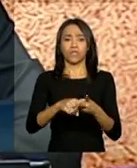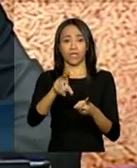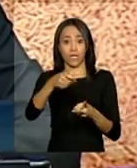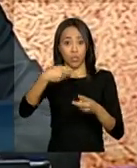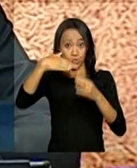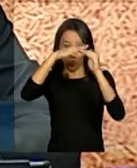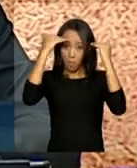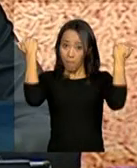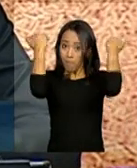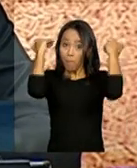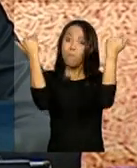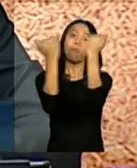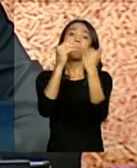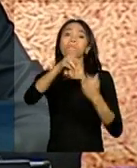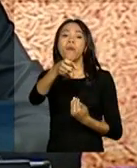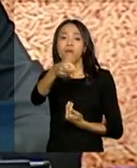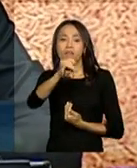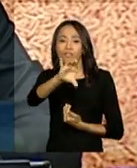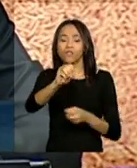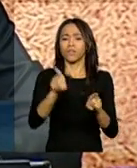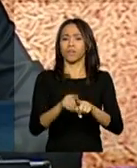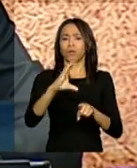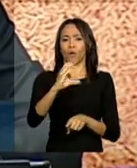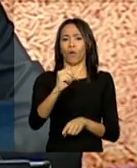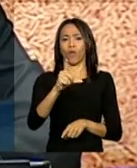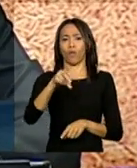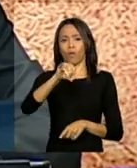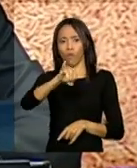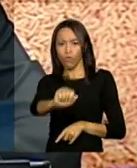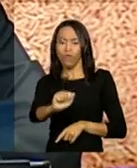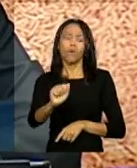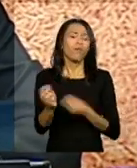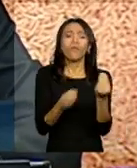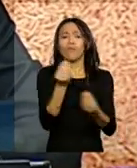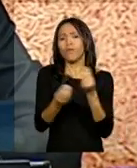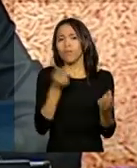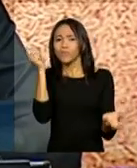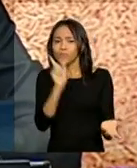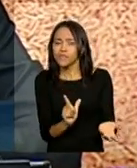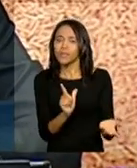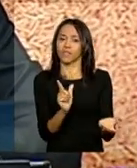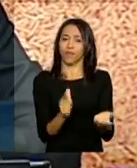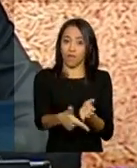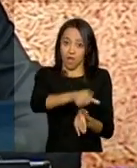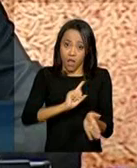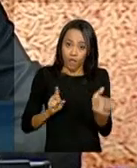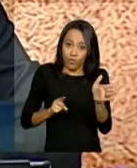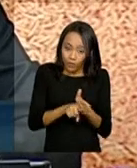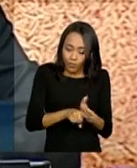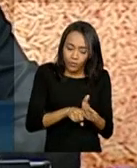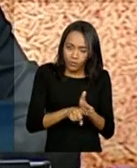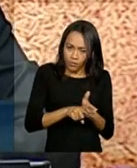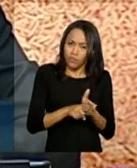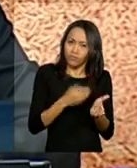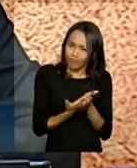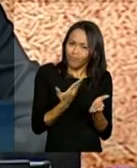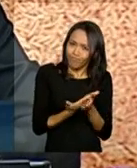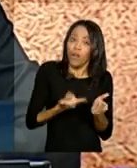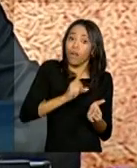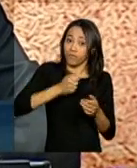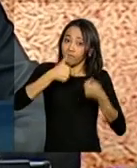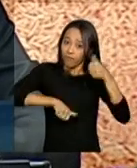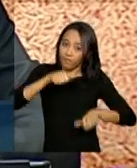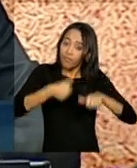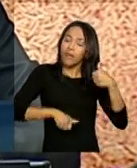eh Qual é a evidência de se trabalhar com esse esquema estendido os estudos né nessa avaliação que foi feita também